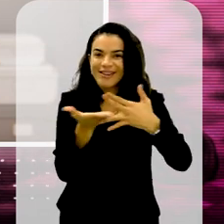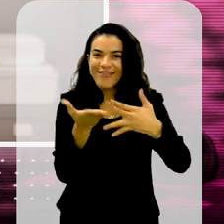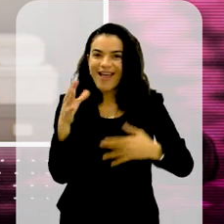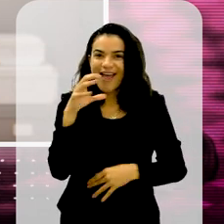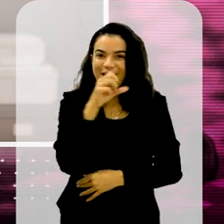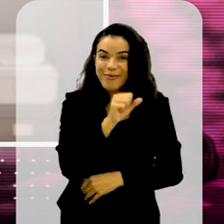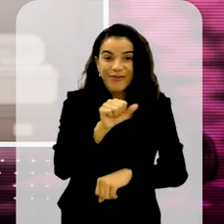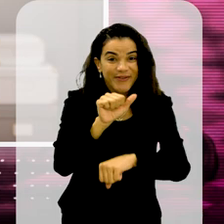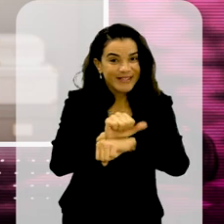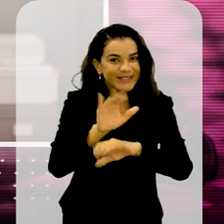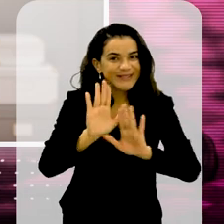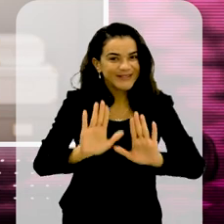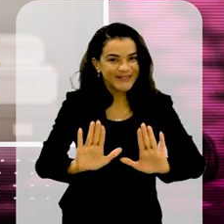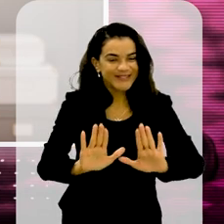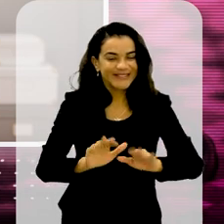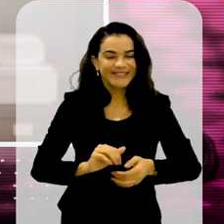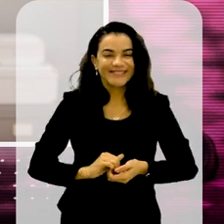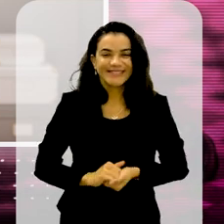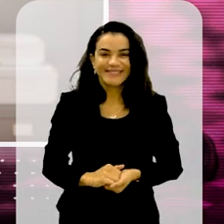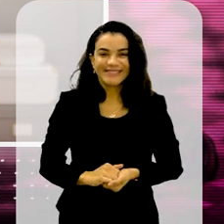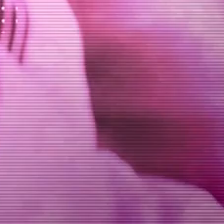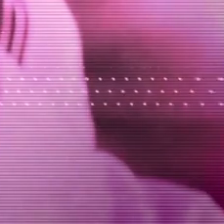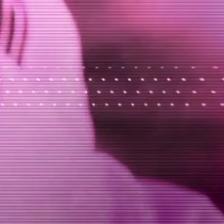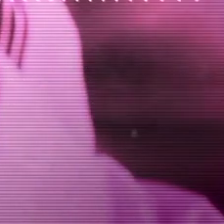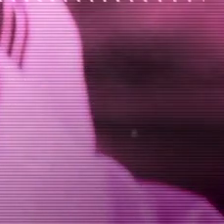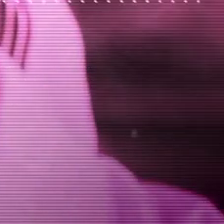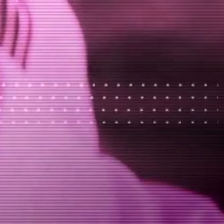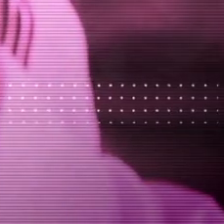intervalo. Não sai daí. Eu te espero. É já já.